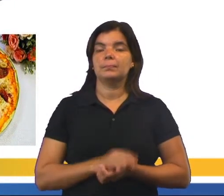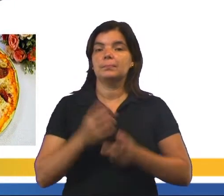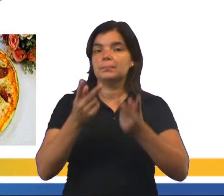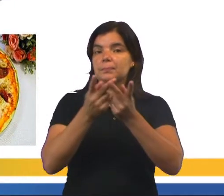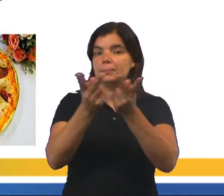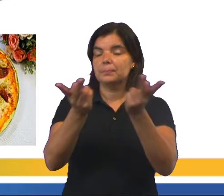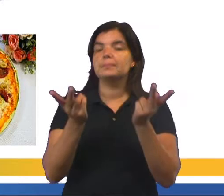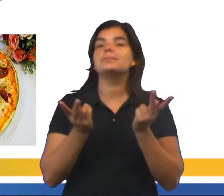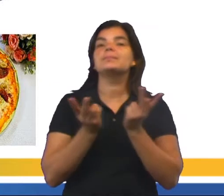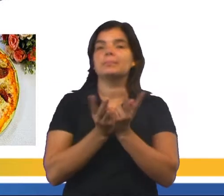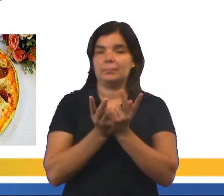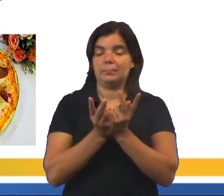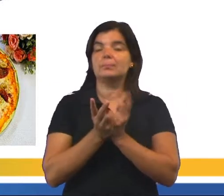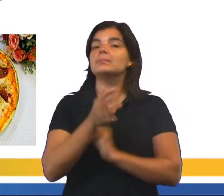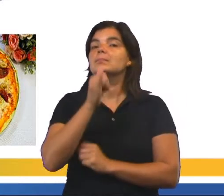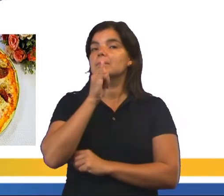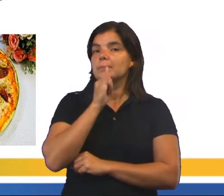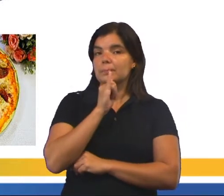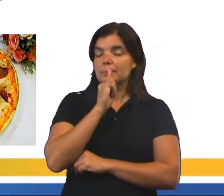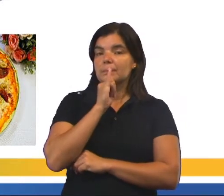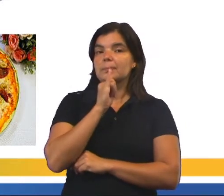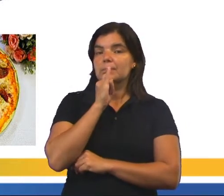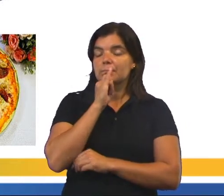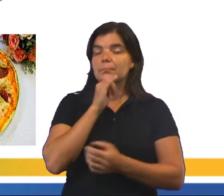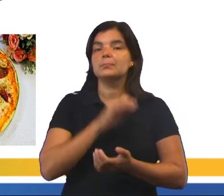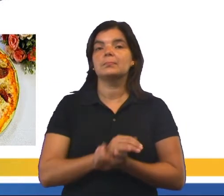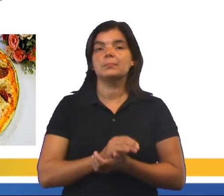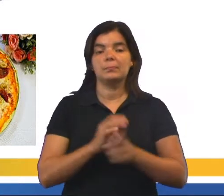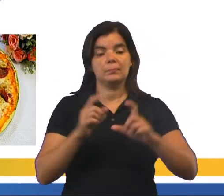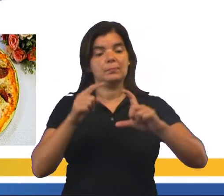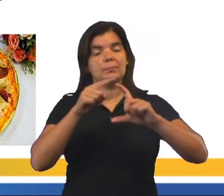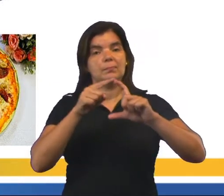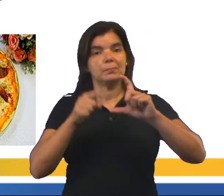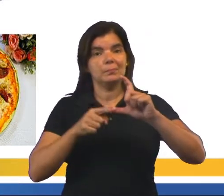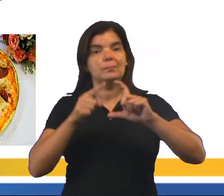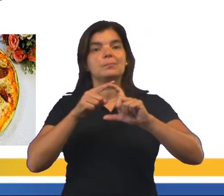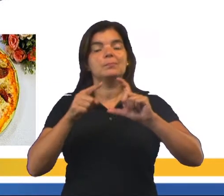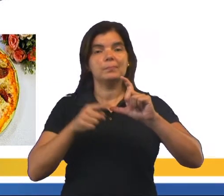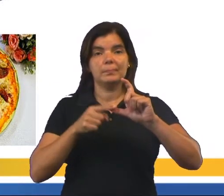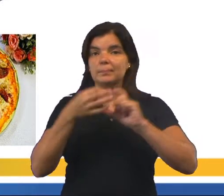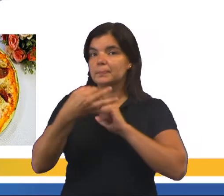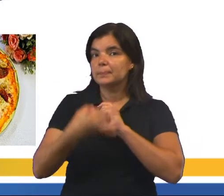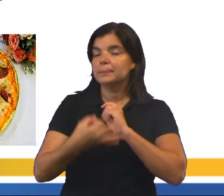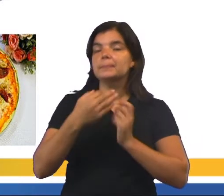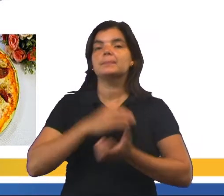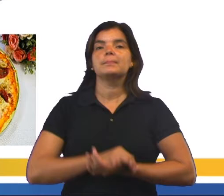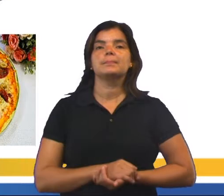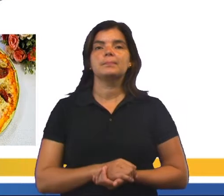uma pizza. Uma pizza é um exemplo de circunferência, não é isso? Não é uma região, certo?